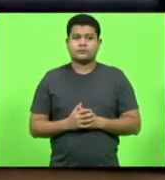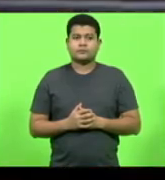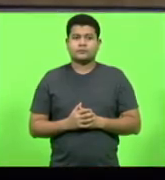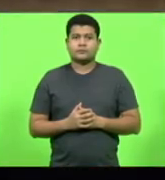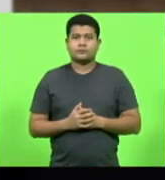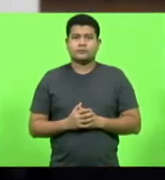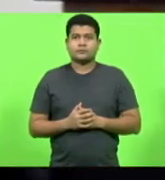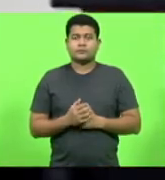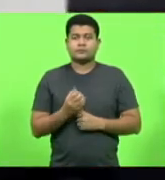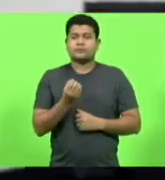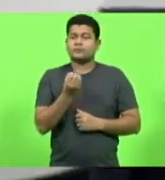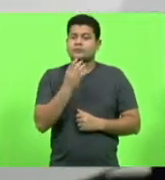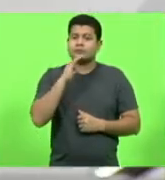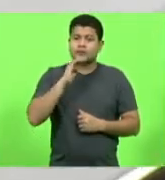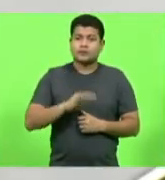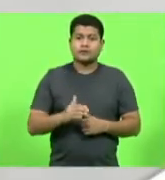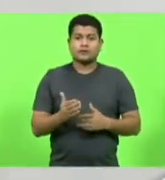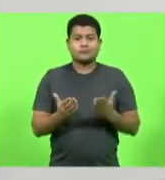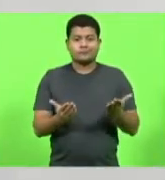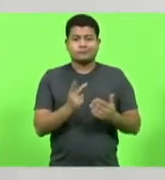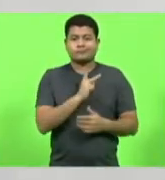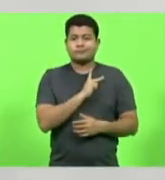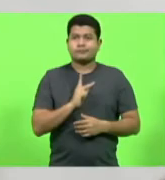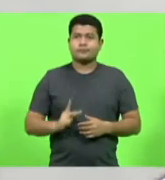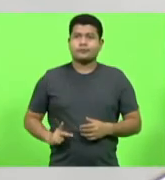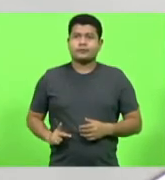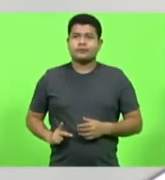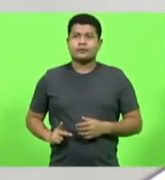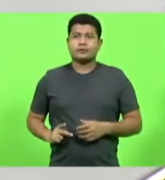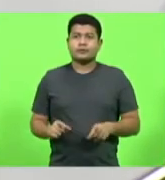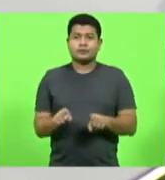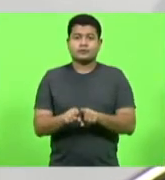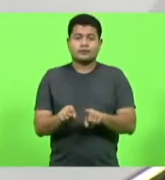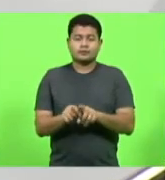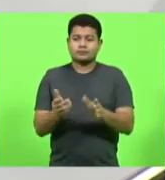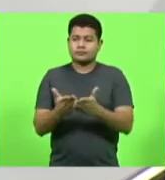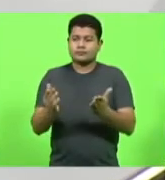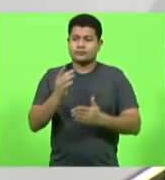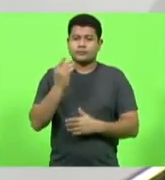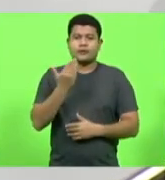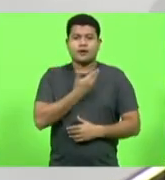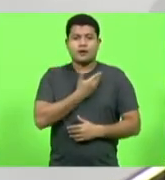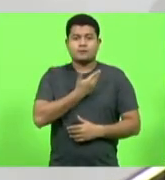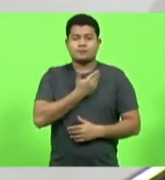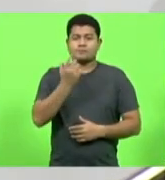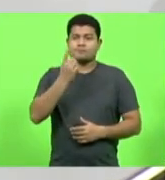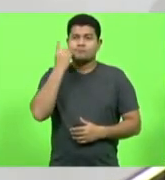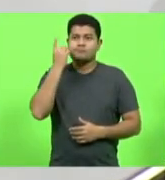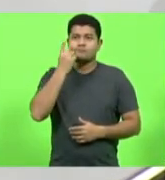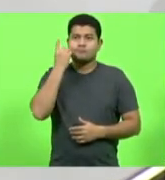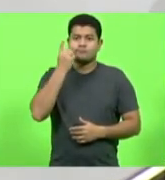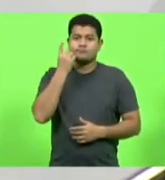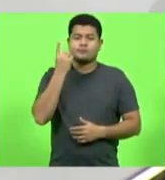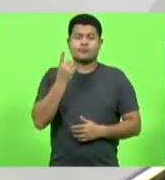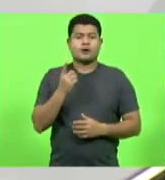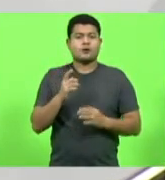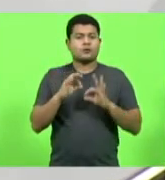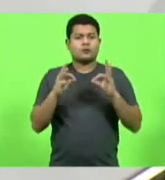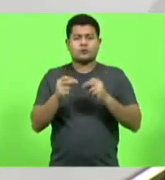Boa tarde, senhor presidente. Boa tarde, nobres colegas deputados, deputados e deputadas que